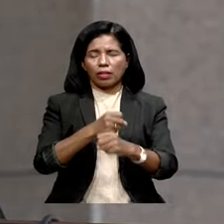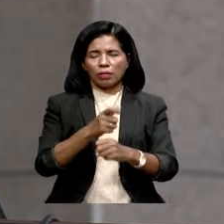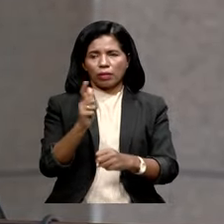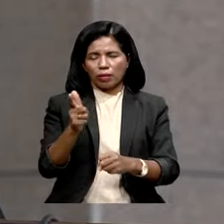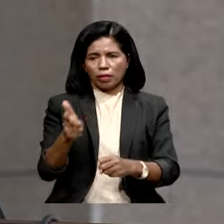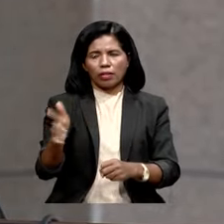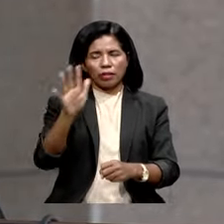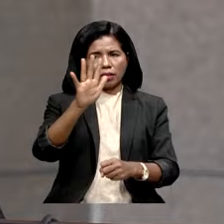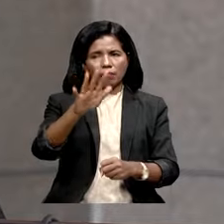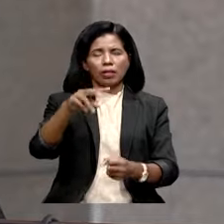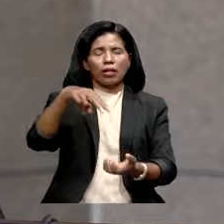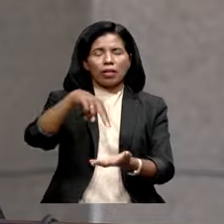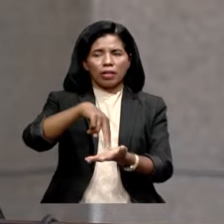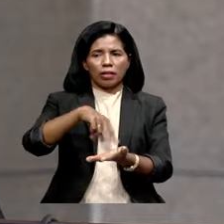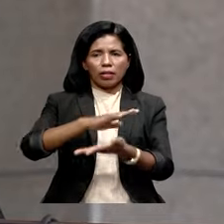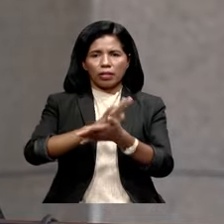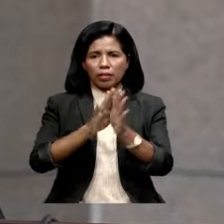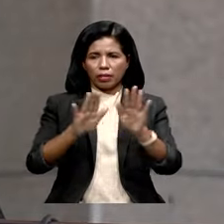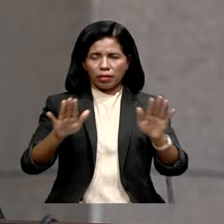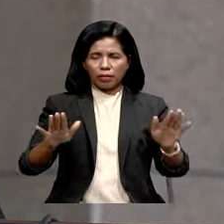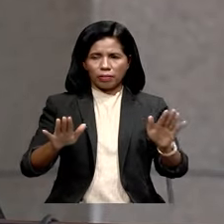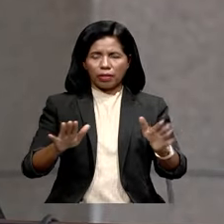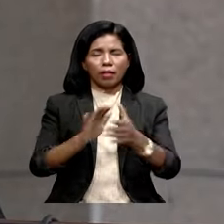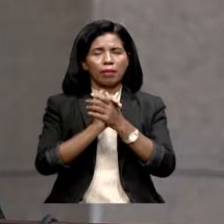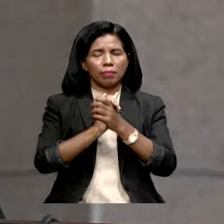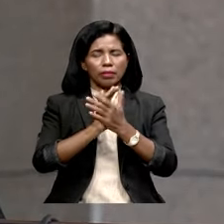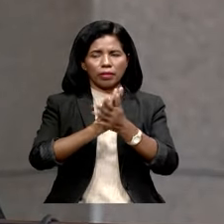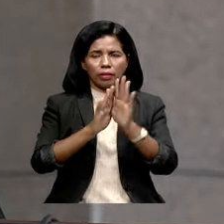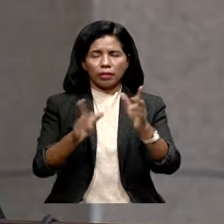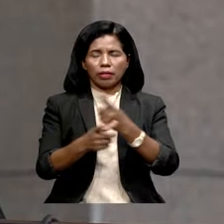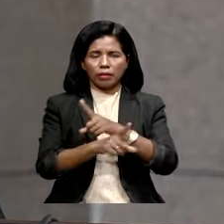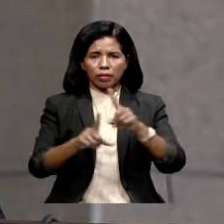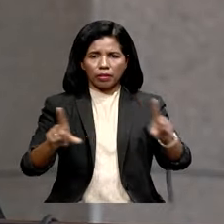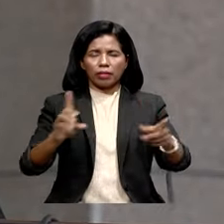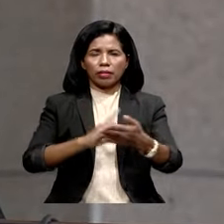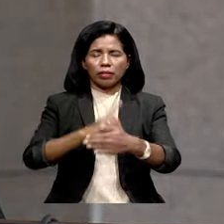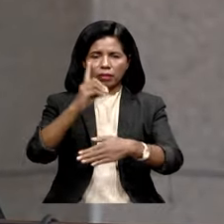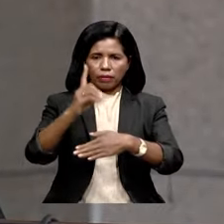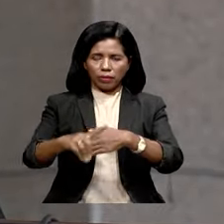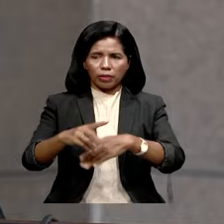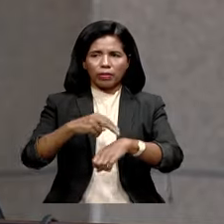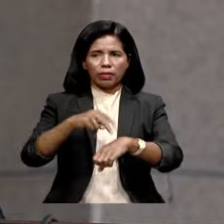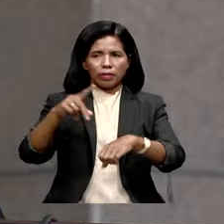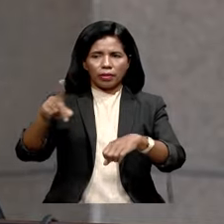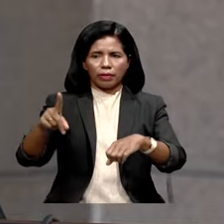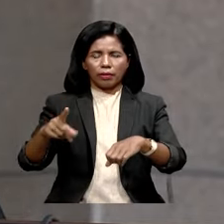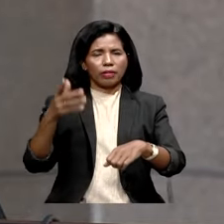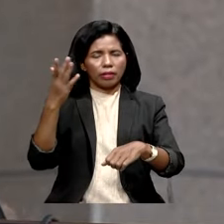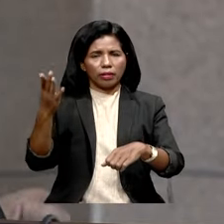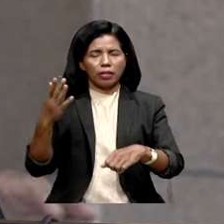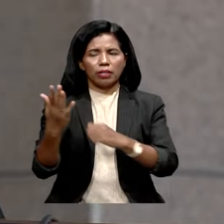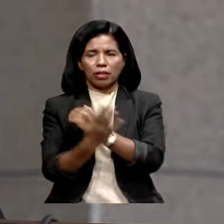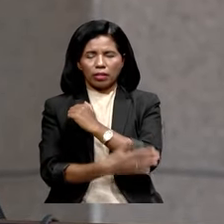recém-lima a ir também, a meter em dame, liberdade de desenvolvimento nacional e a